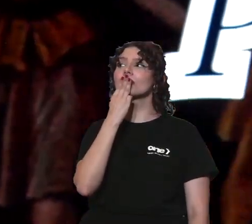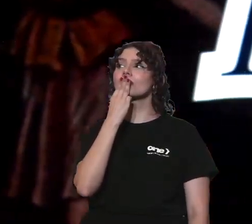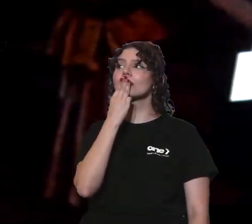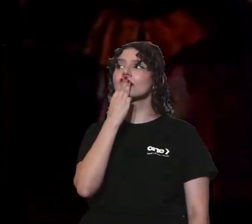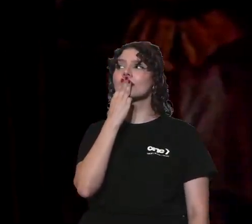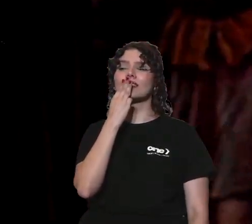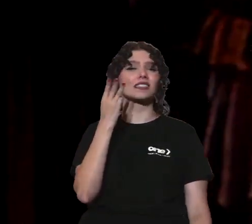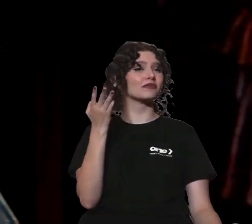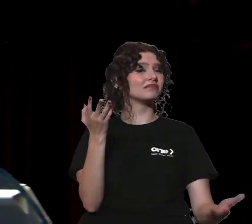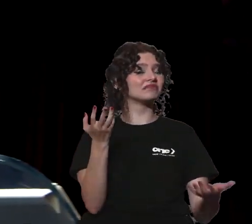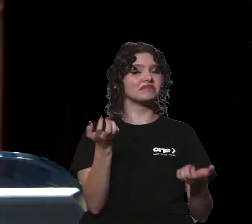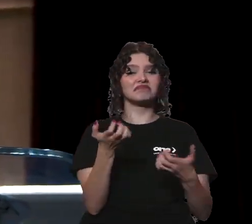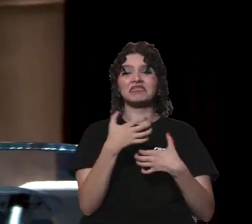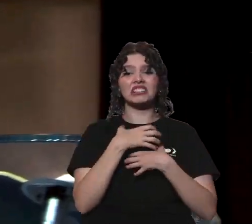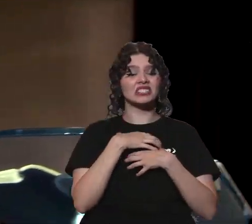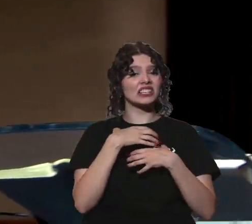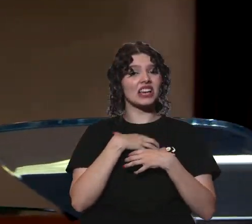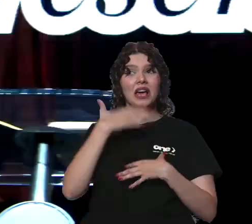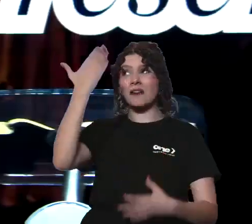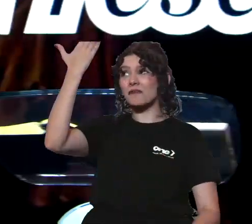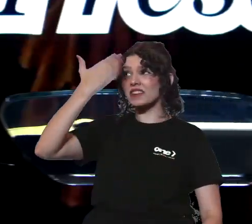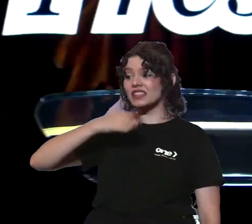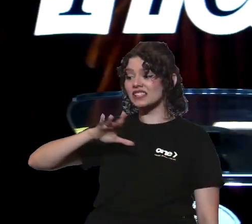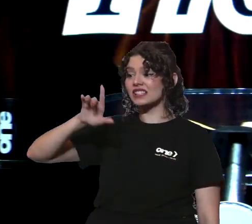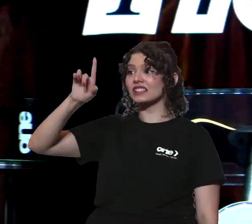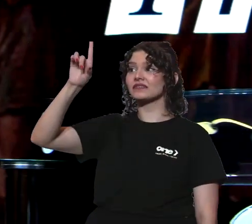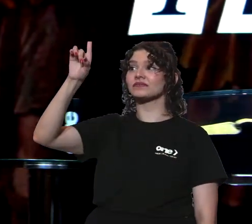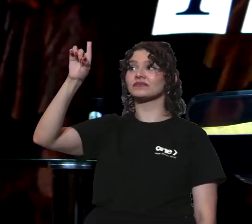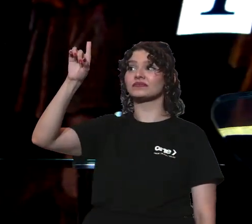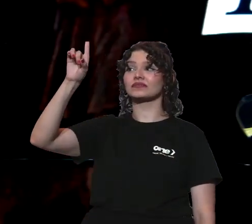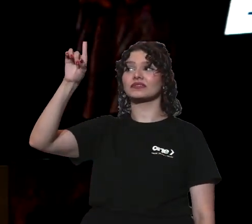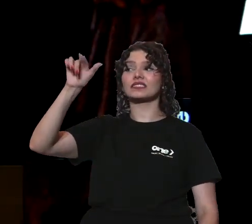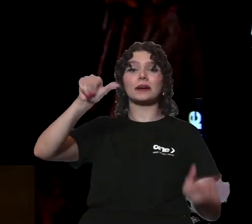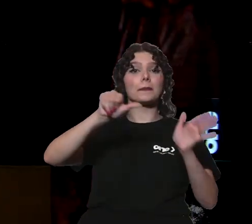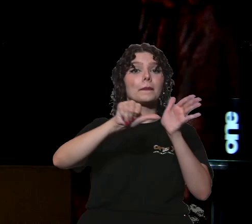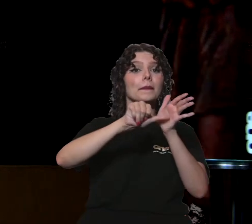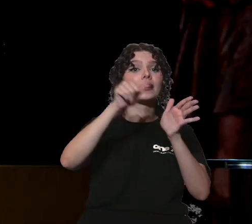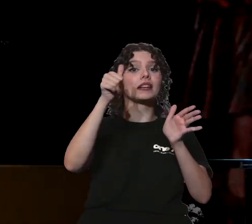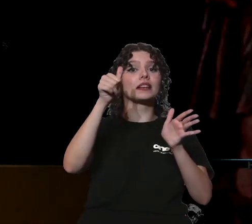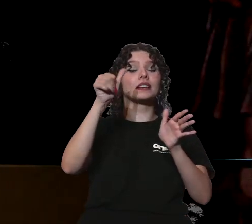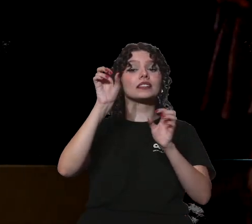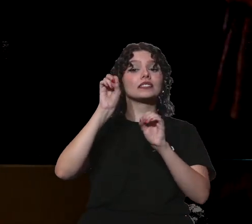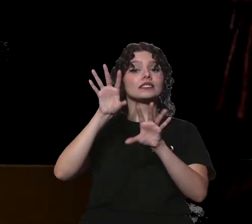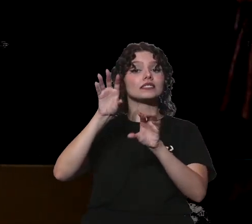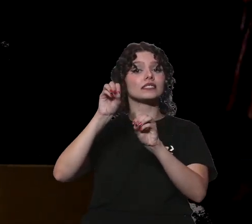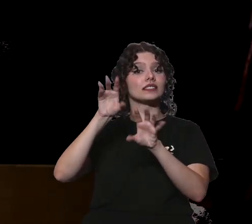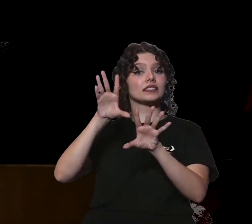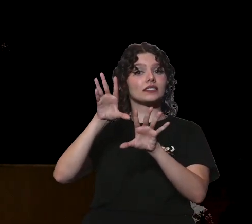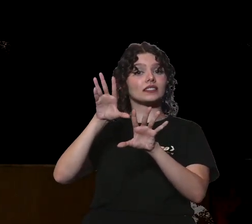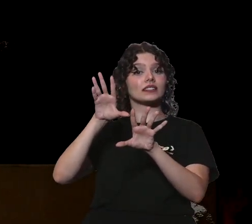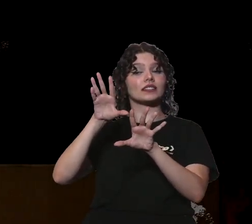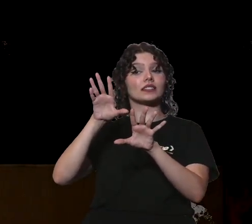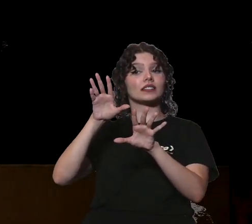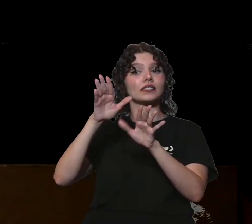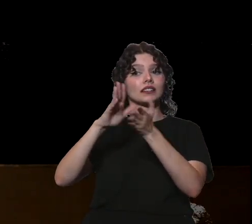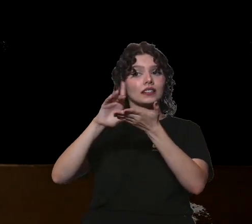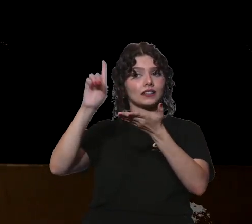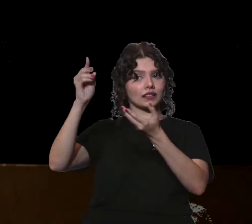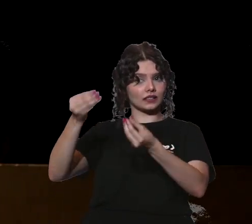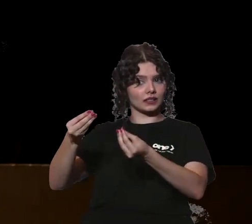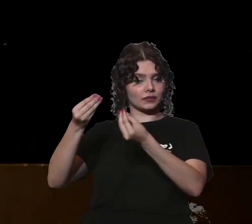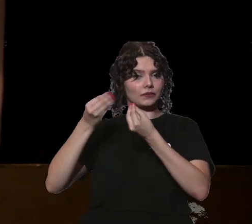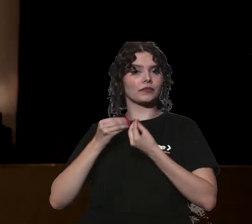estava sensível à presença de Deus. E esse é o primeiro ensinamento que o restante desse texto nos traz. O primeiro foi